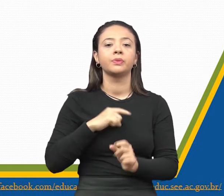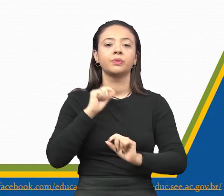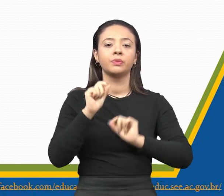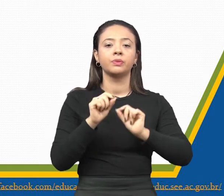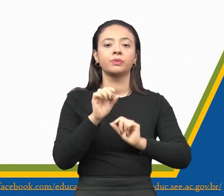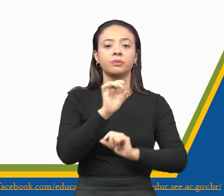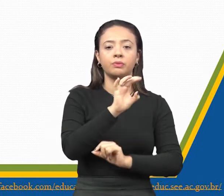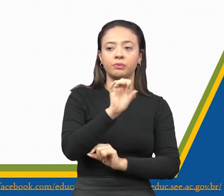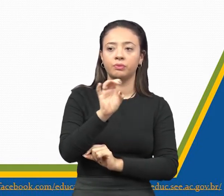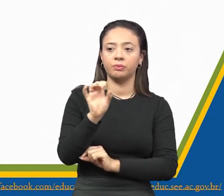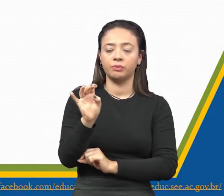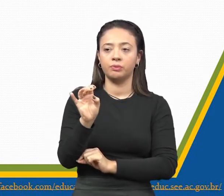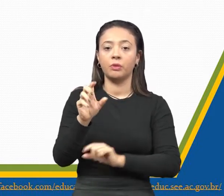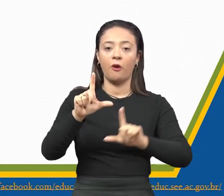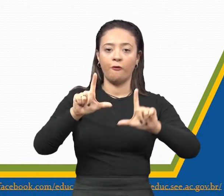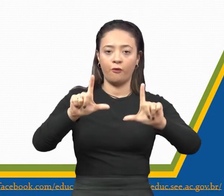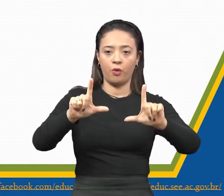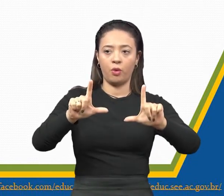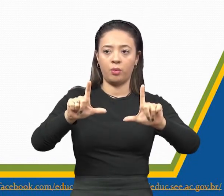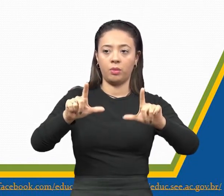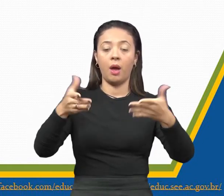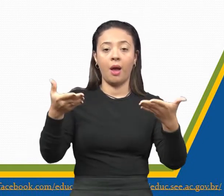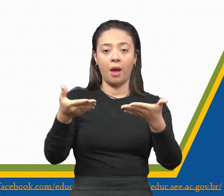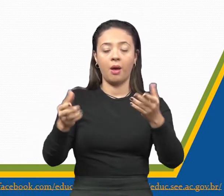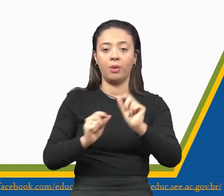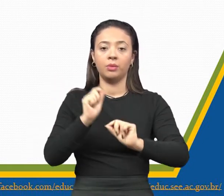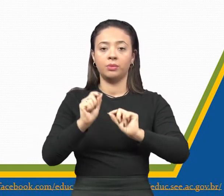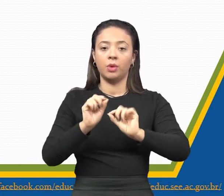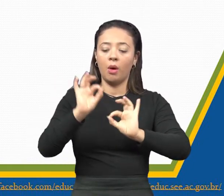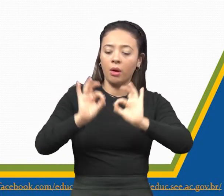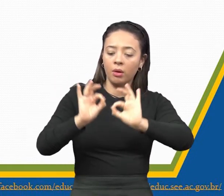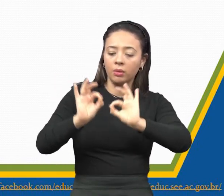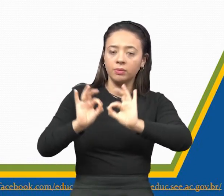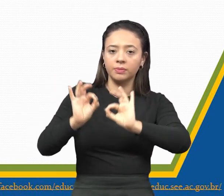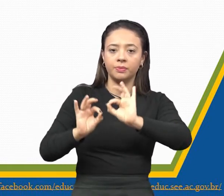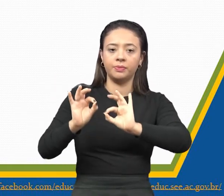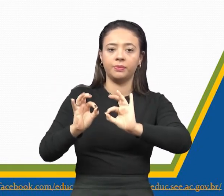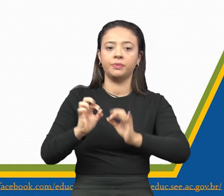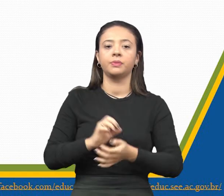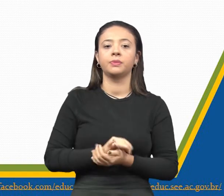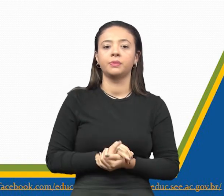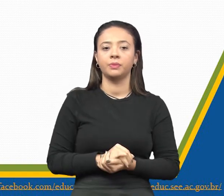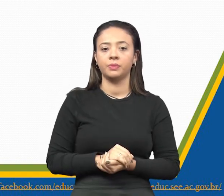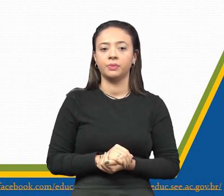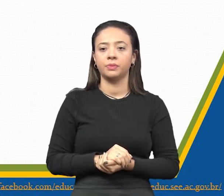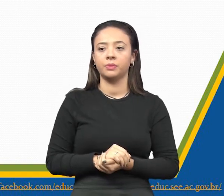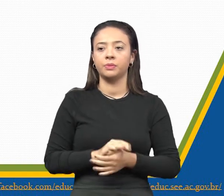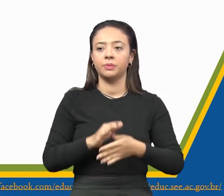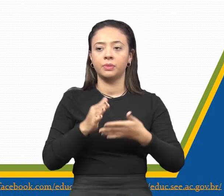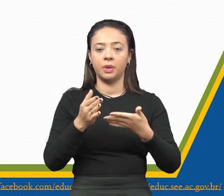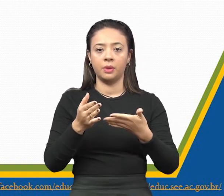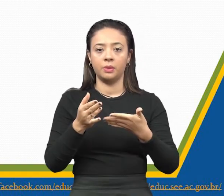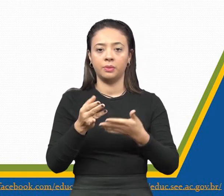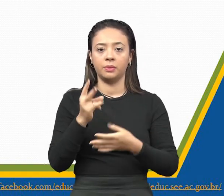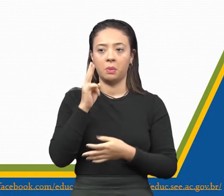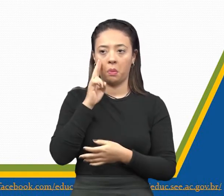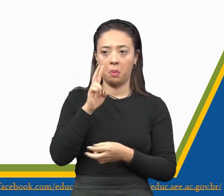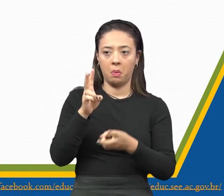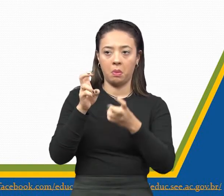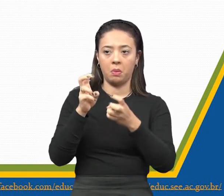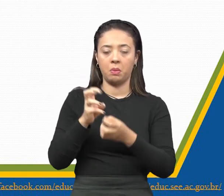Beleza? Temos aqui os elementos da nossa fórmula, da nossa função, então agora nós vamos apenas